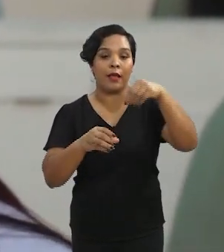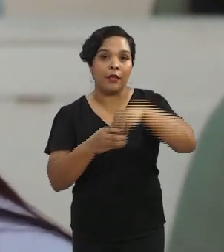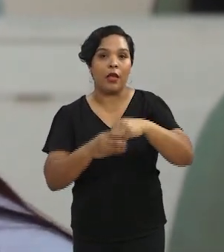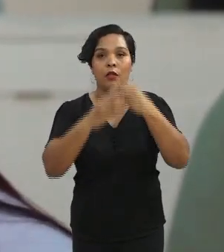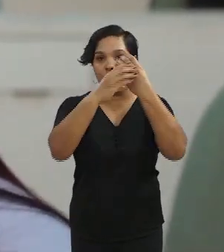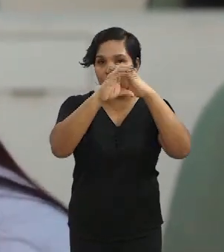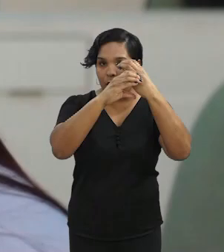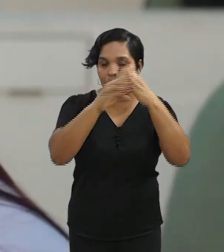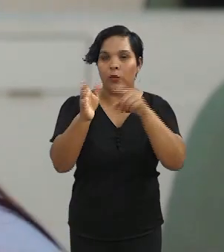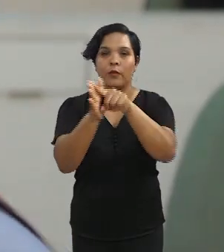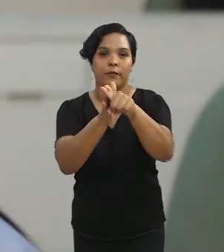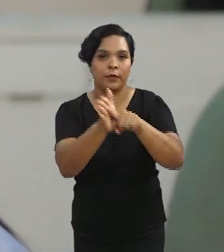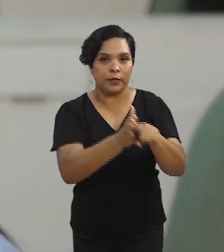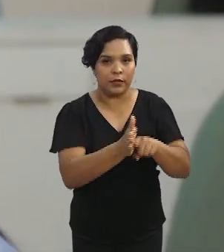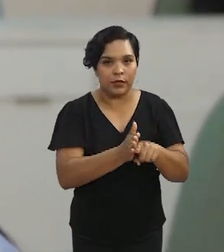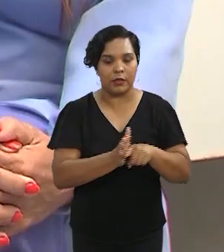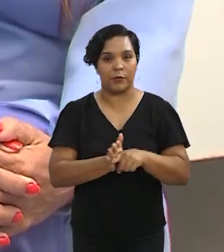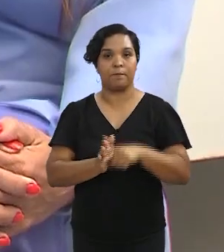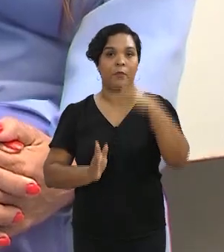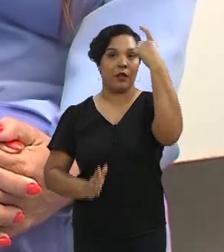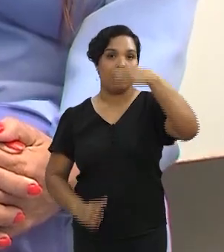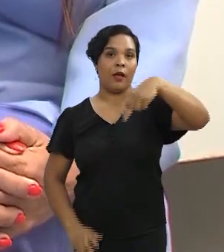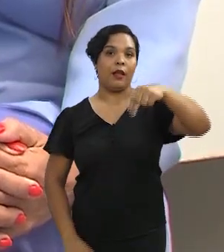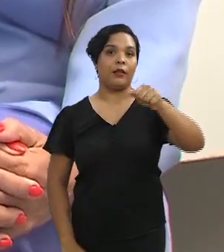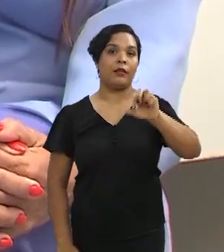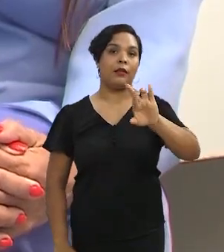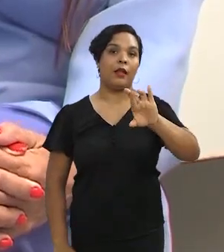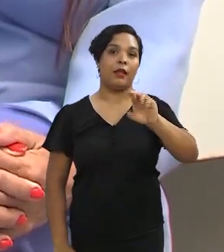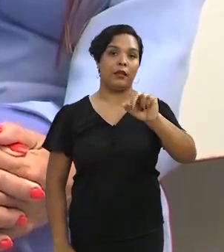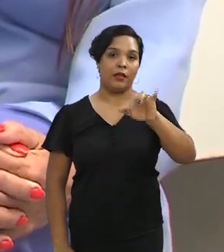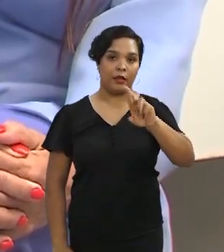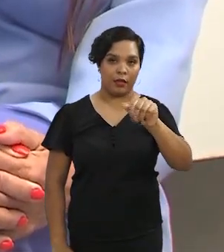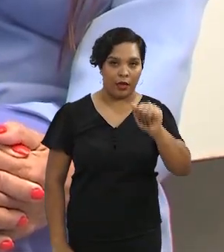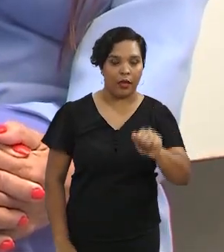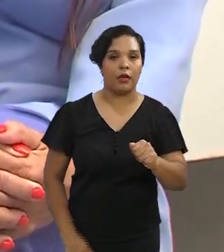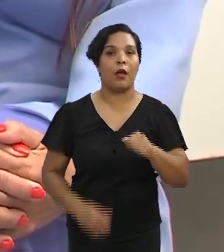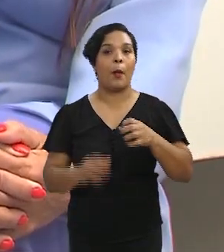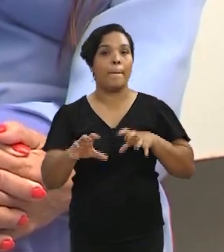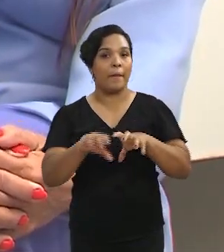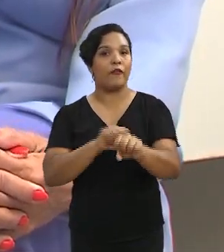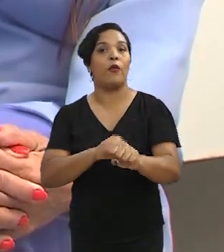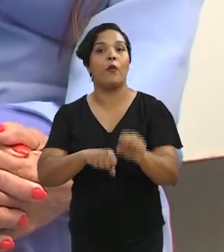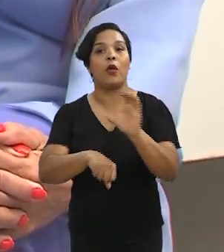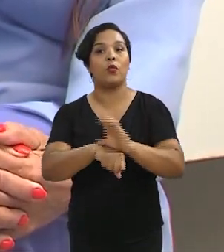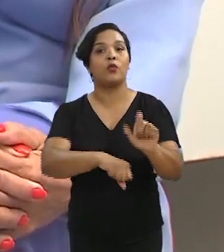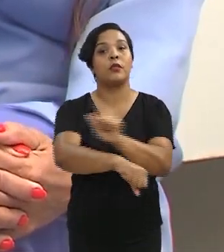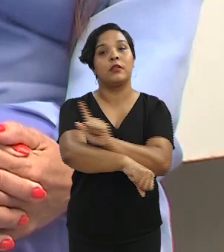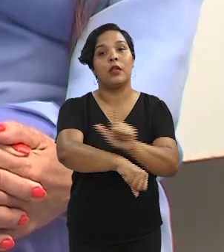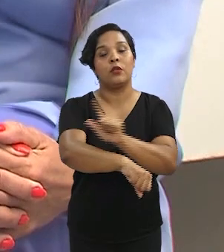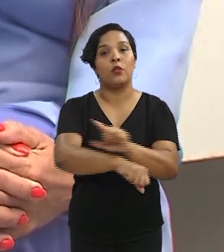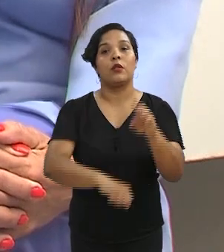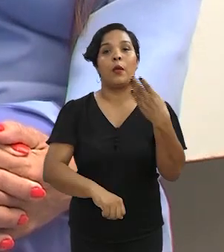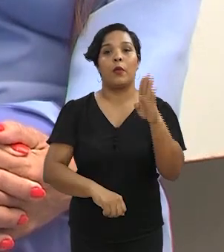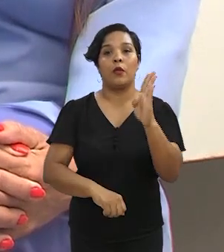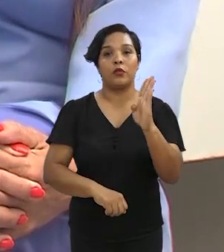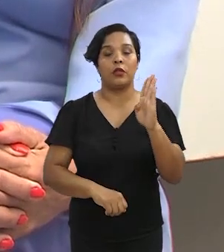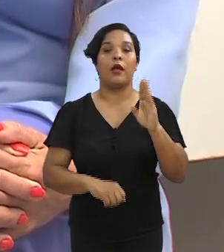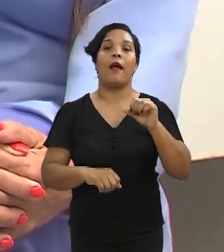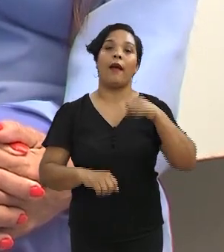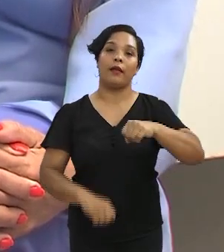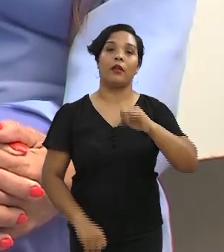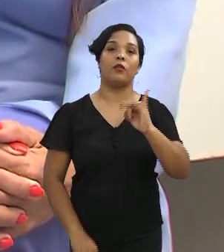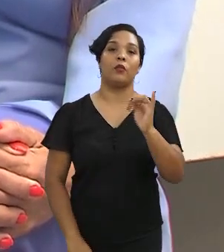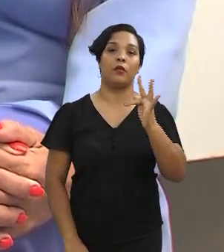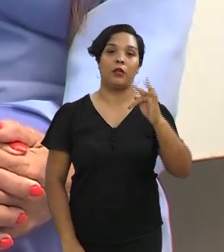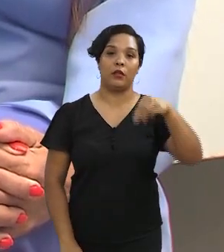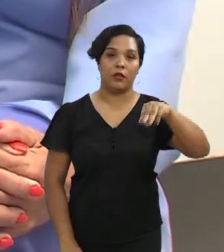aqui no laboratório, por meio dessas pesquisas. Eu sou a Nayara Lopes, me formei atualmente no curso de licenciatura em Biologia, aqui no Instituto